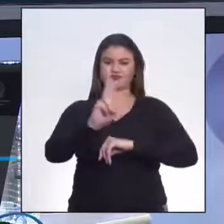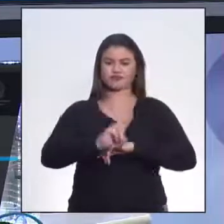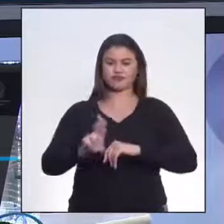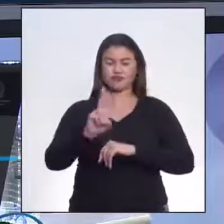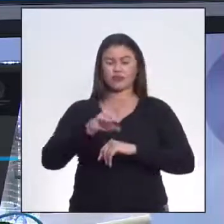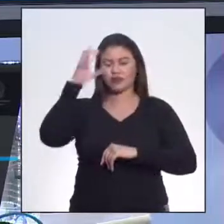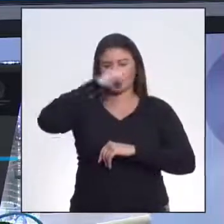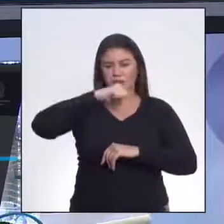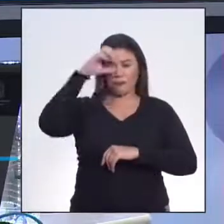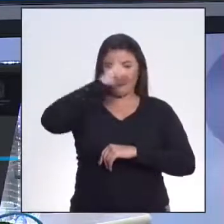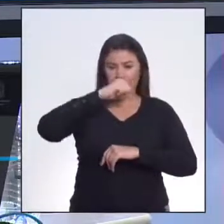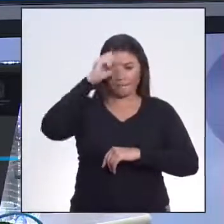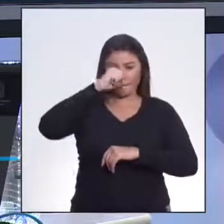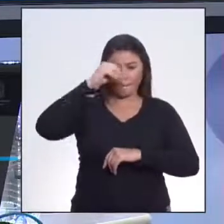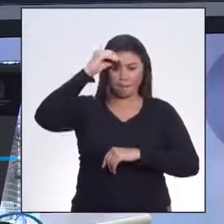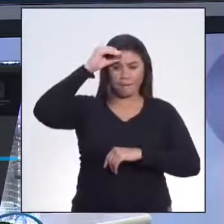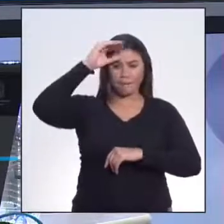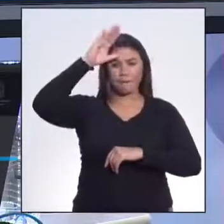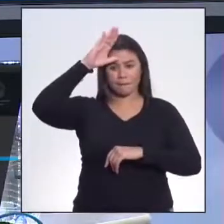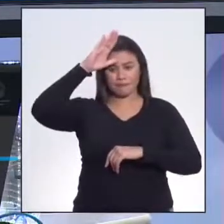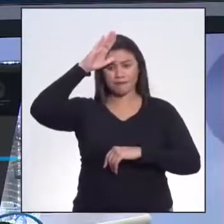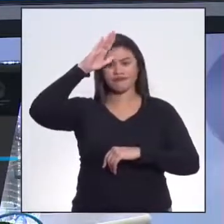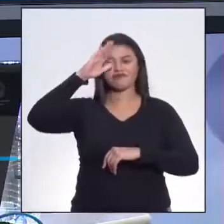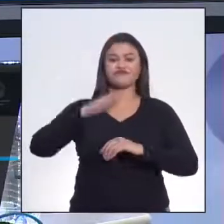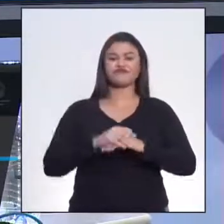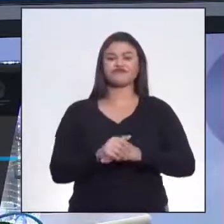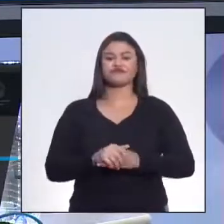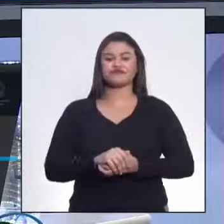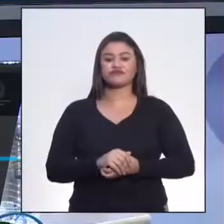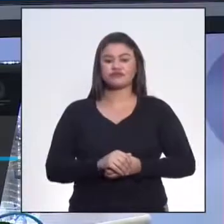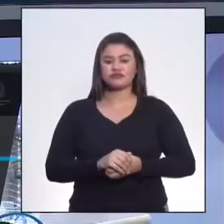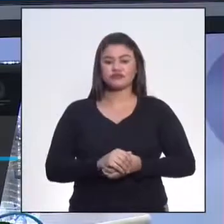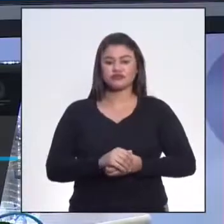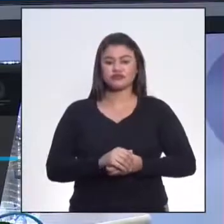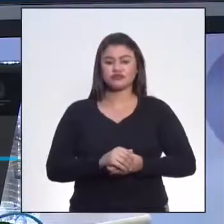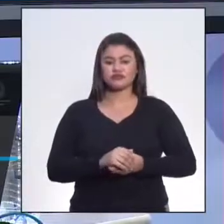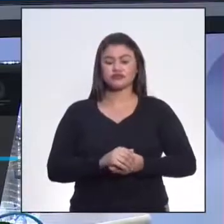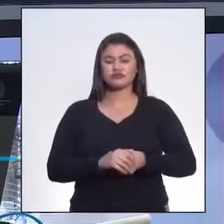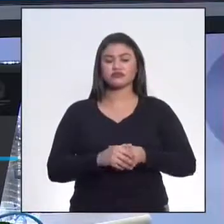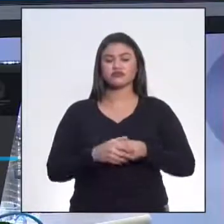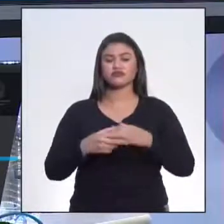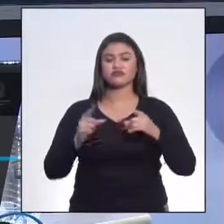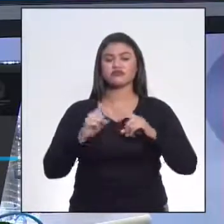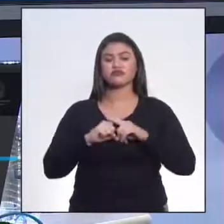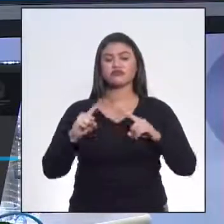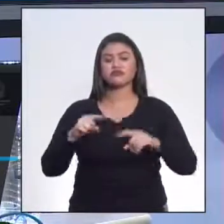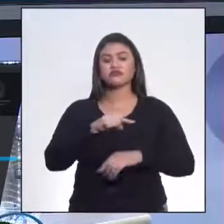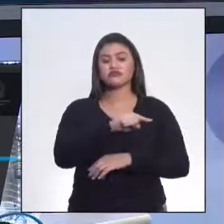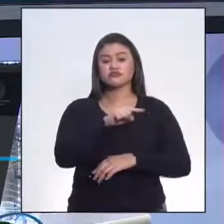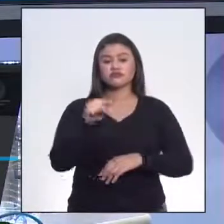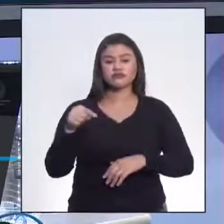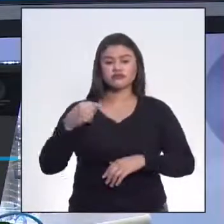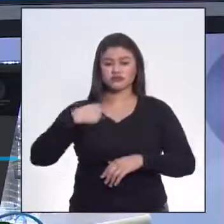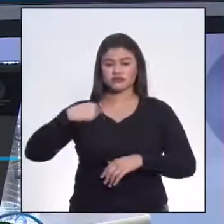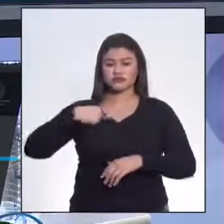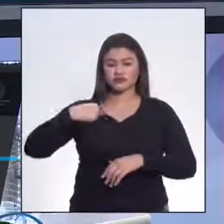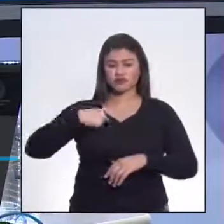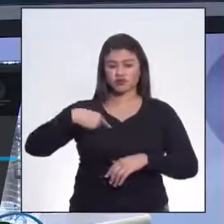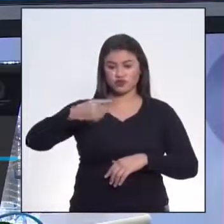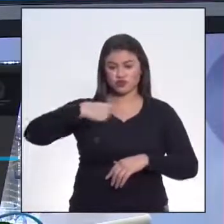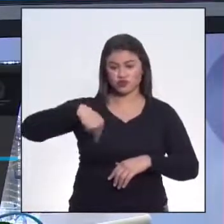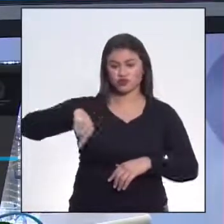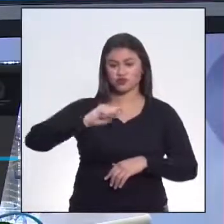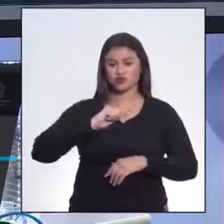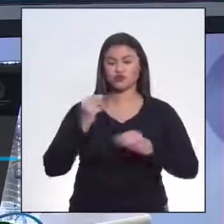para aprender, para aprimorar os conhecimentos, né, para utilizar nesse momento de aprendizagem. Mas será que vocês, nós, né, pensando